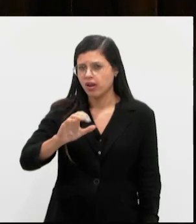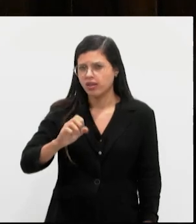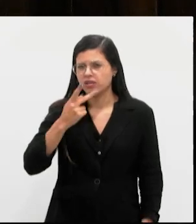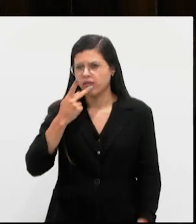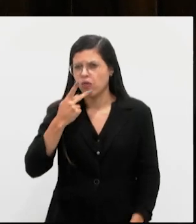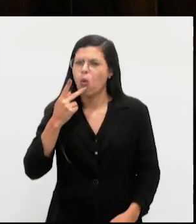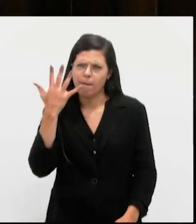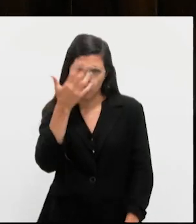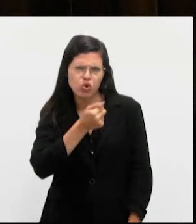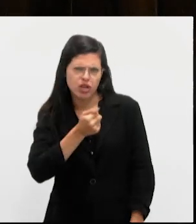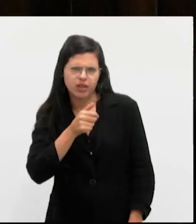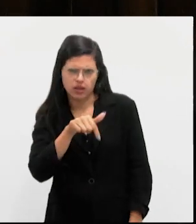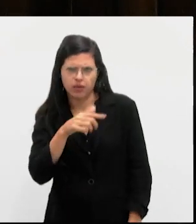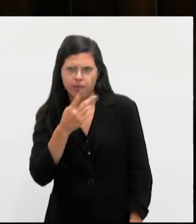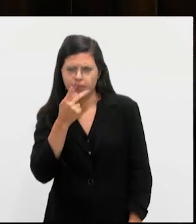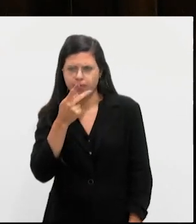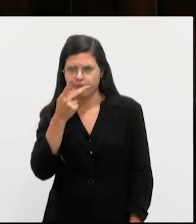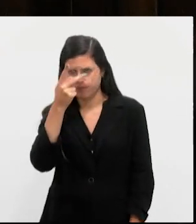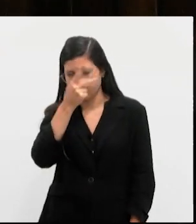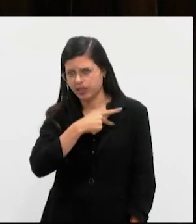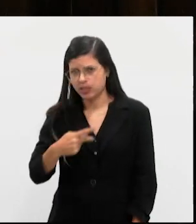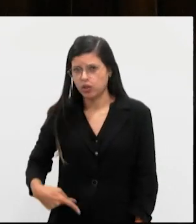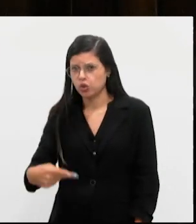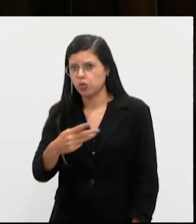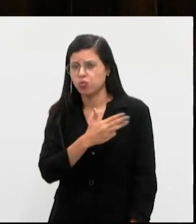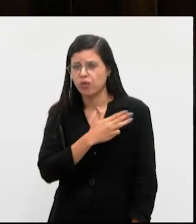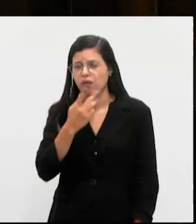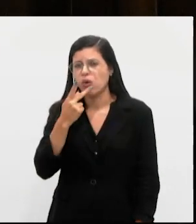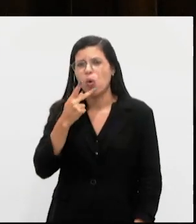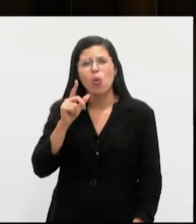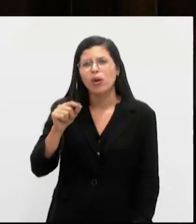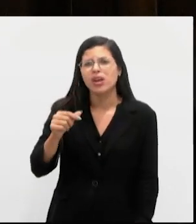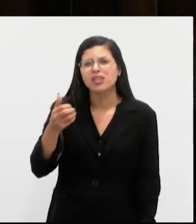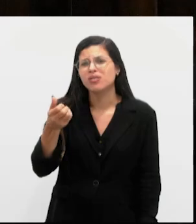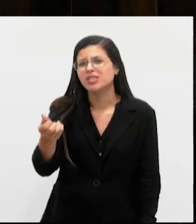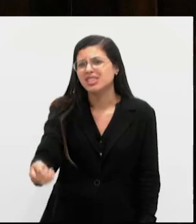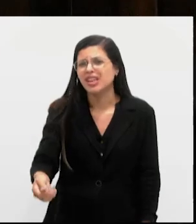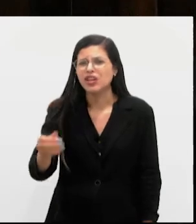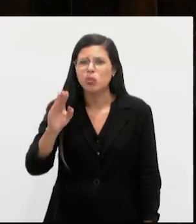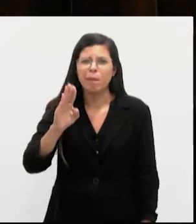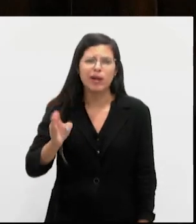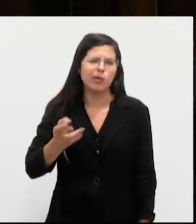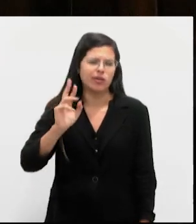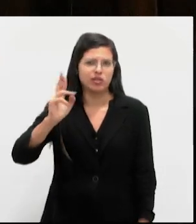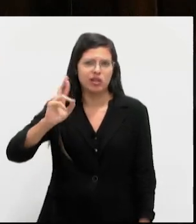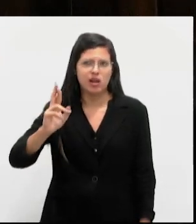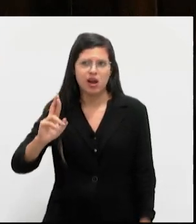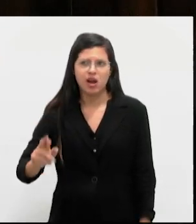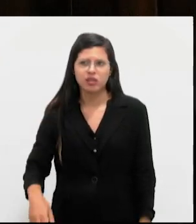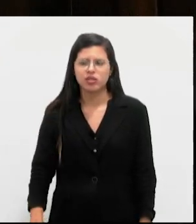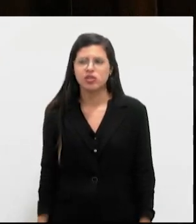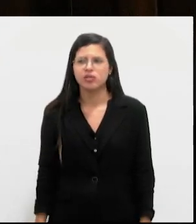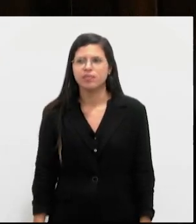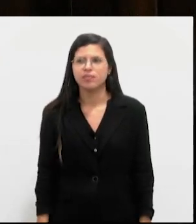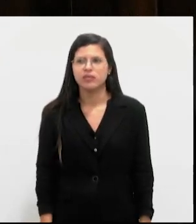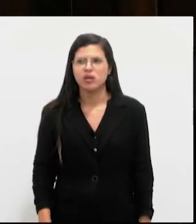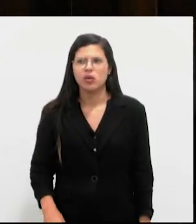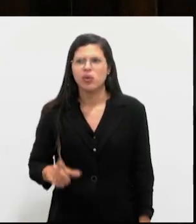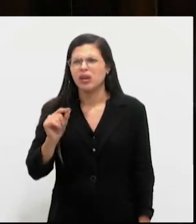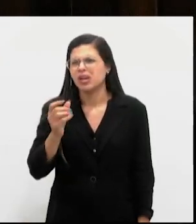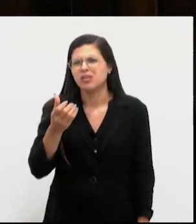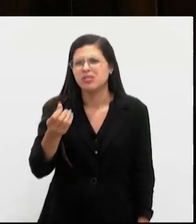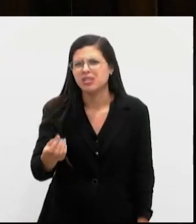Lula, o que são 6 bilhões de reais? E ela ainda falou assim, o que são 6 bilhões de reais ou 6 bilhões